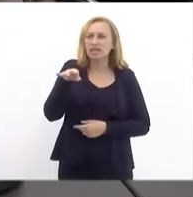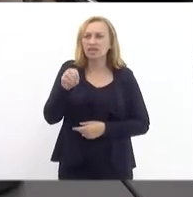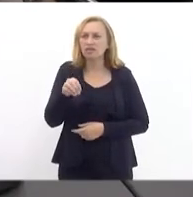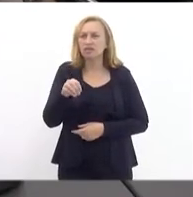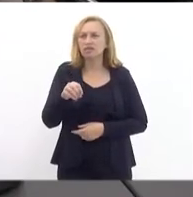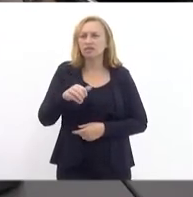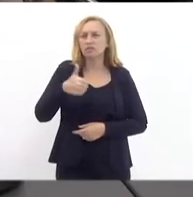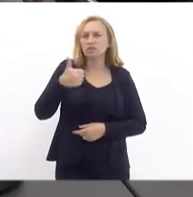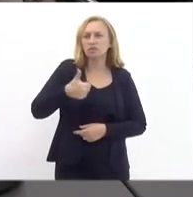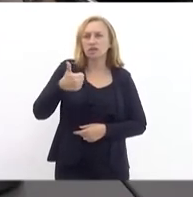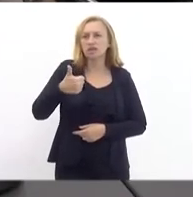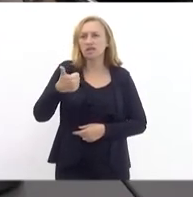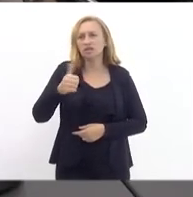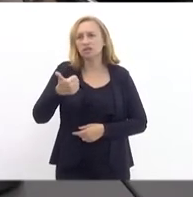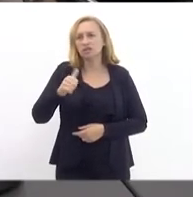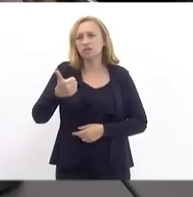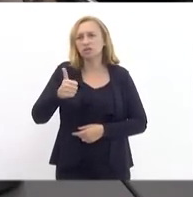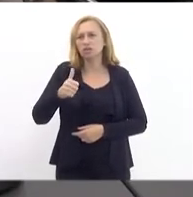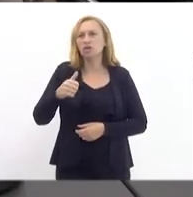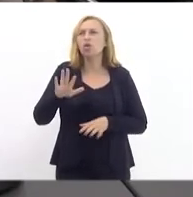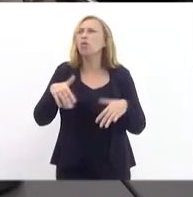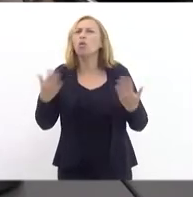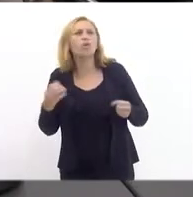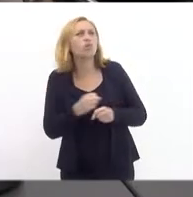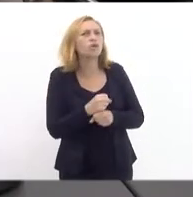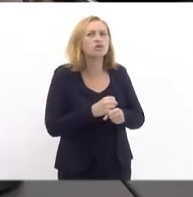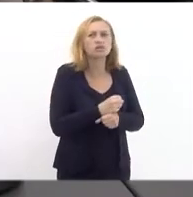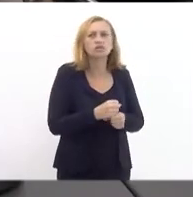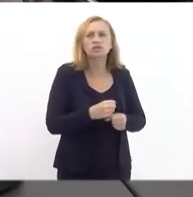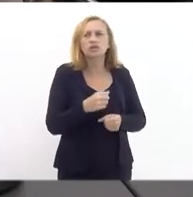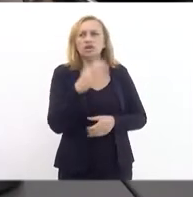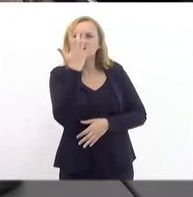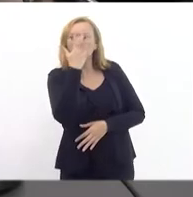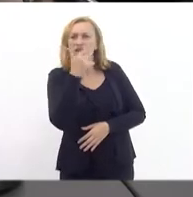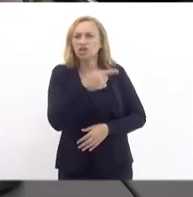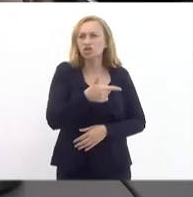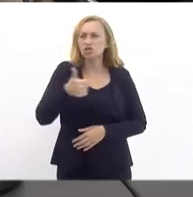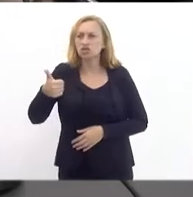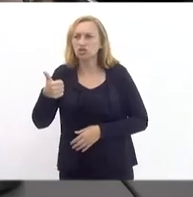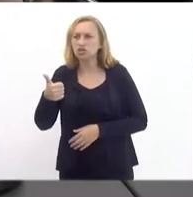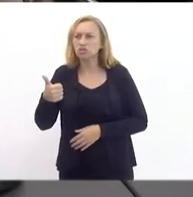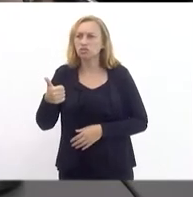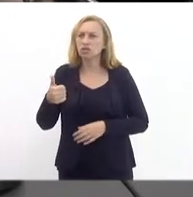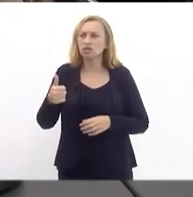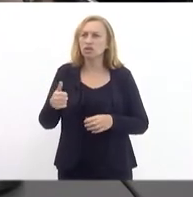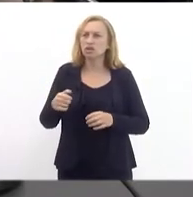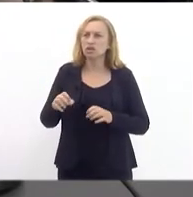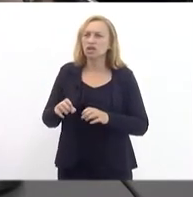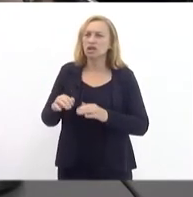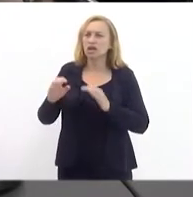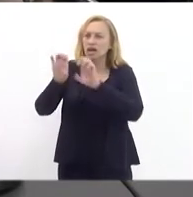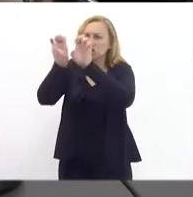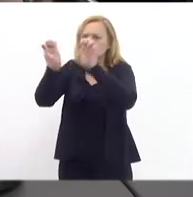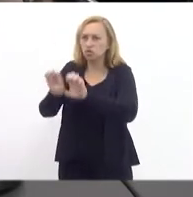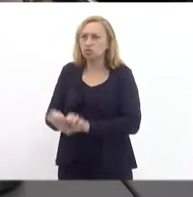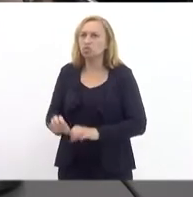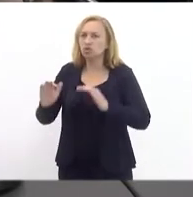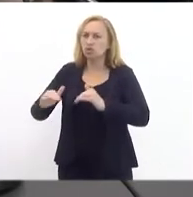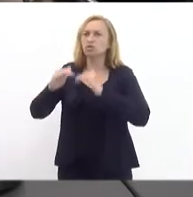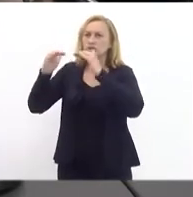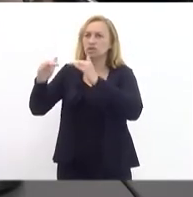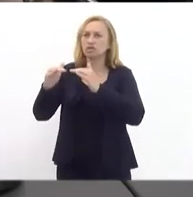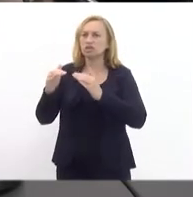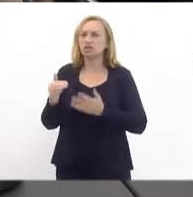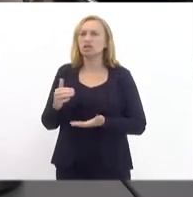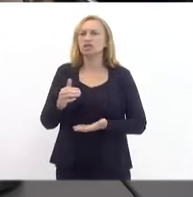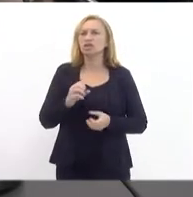11º. Tá? E qual então, é o antes, ano? Fevereiro de 21. A estrutura, a superintendência, foi criada na Secretaria de Transporte só em agosto